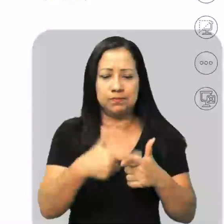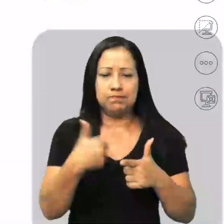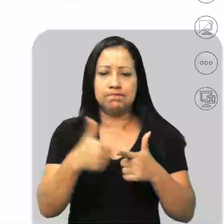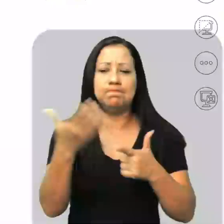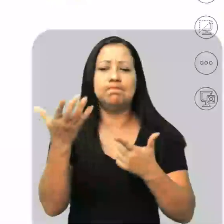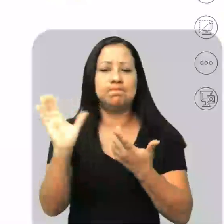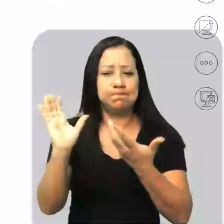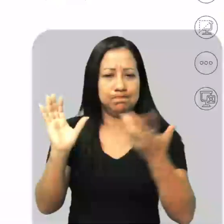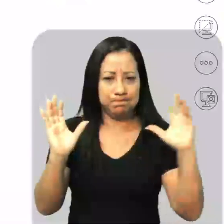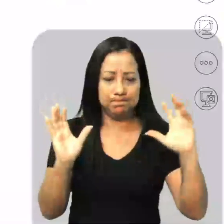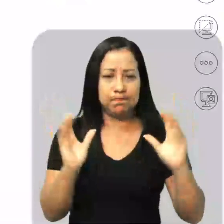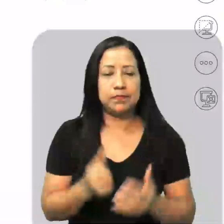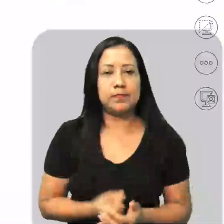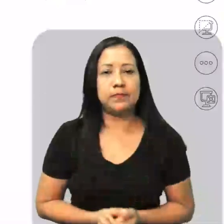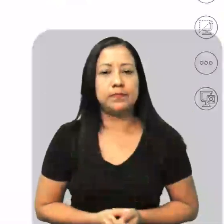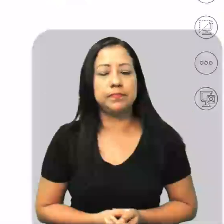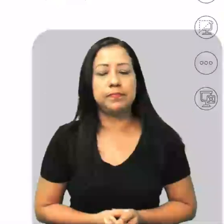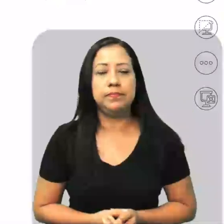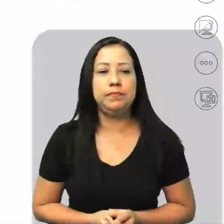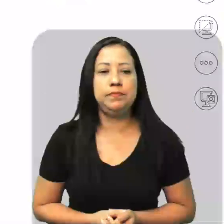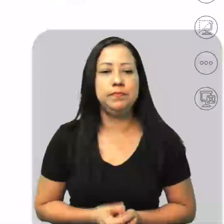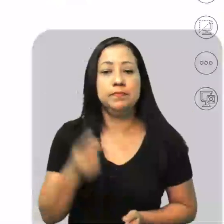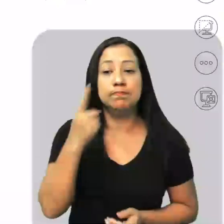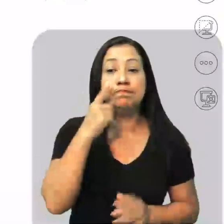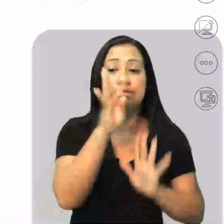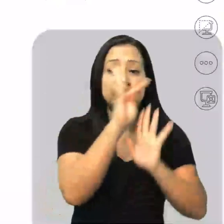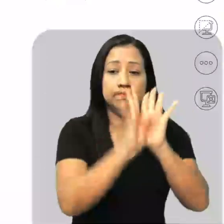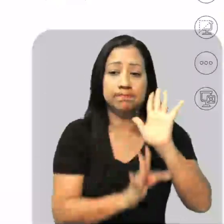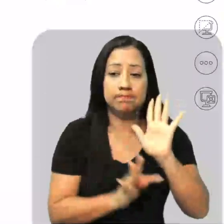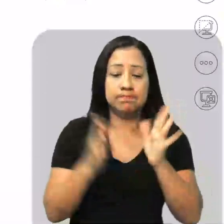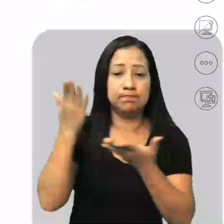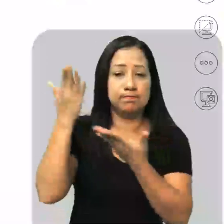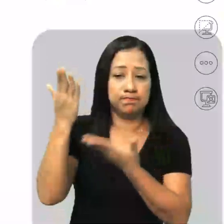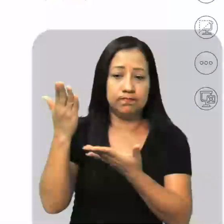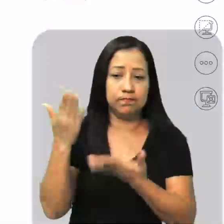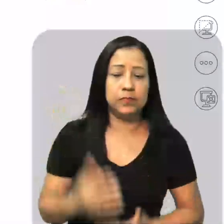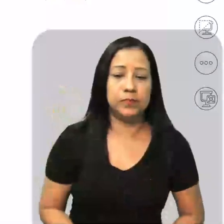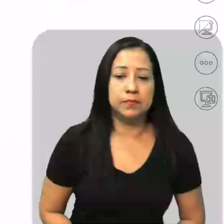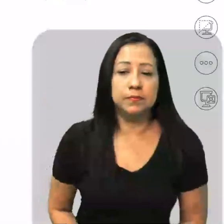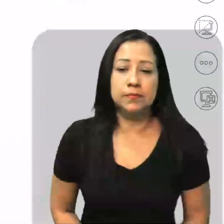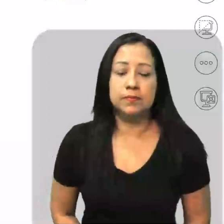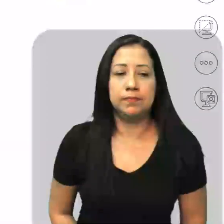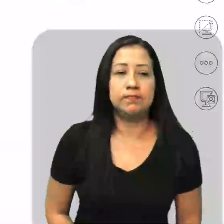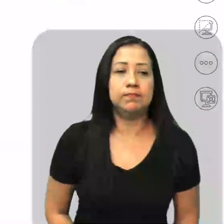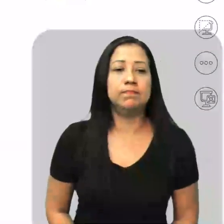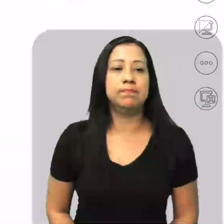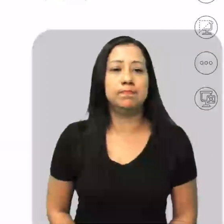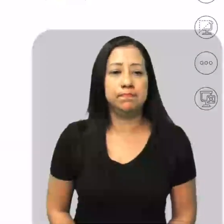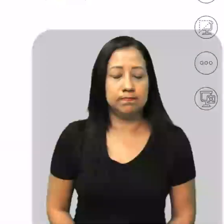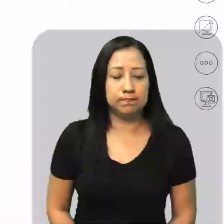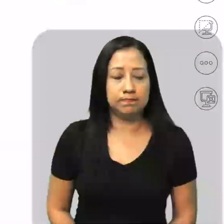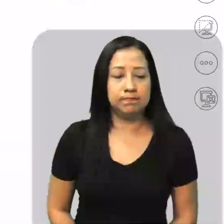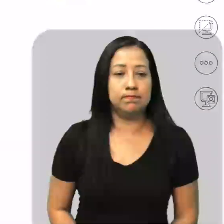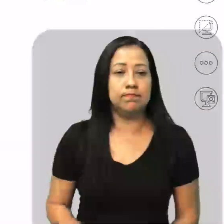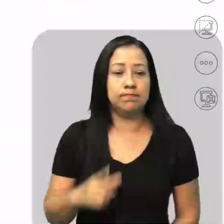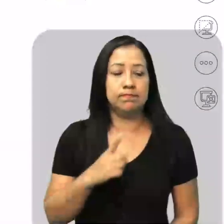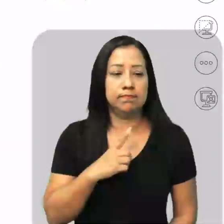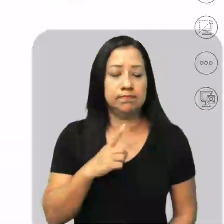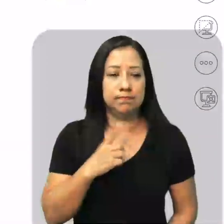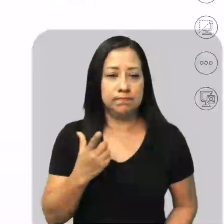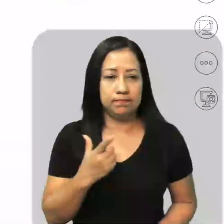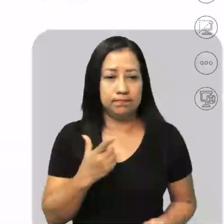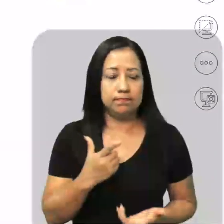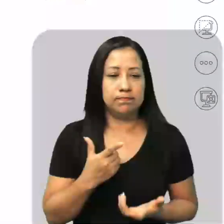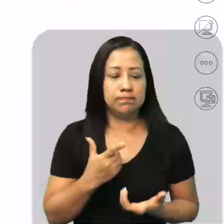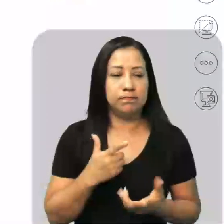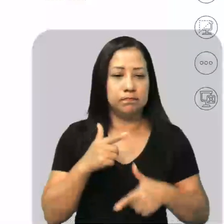bem triste. Tá? Vamos lá, o que diz agora lá em cima, ó. Olha o texto. A dinâmica brasileira ilustra o acelerado crescimento ocorrido